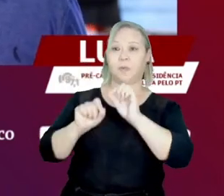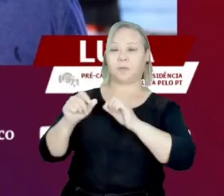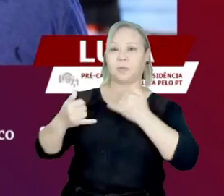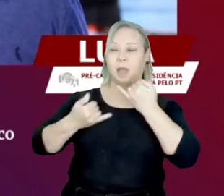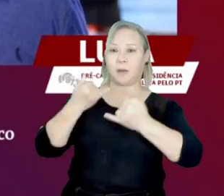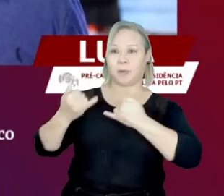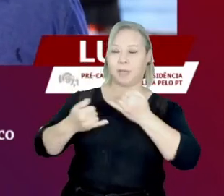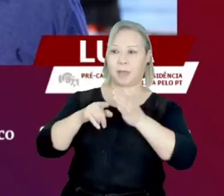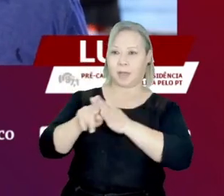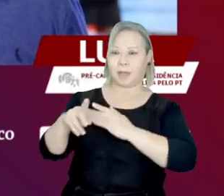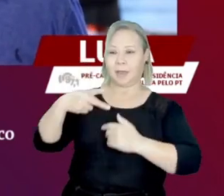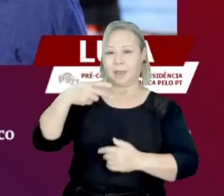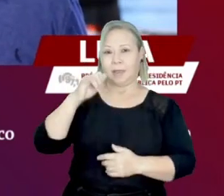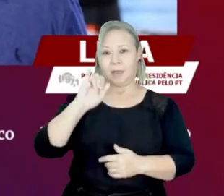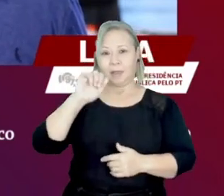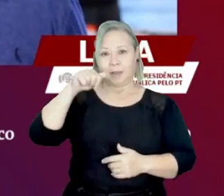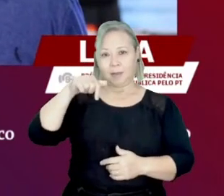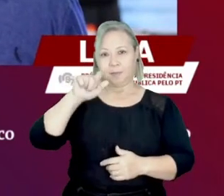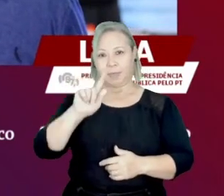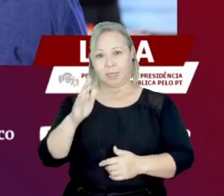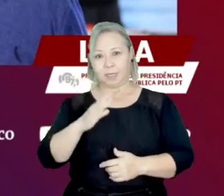Lula!